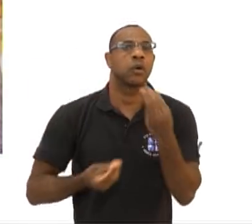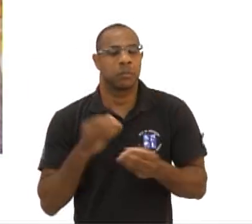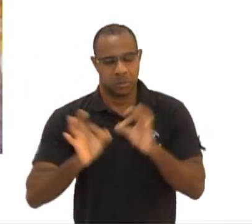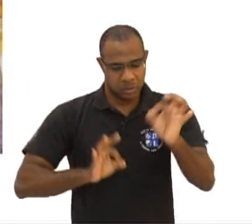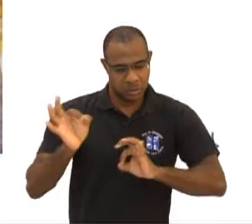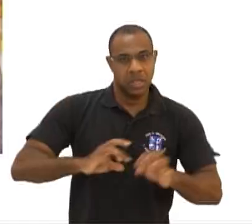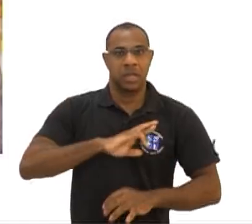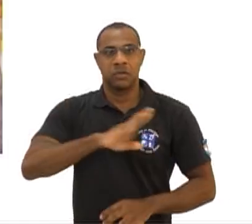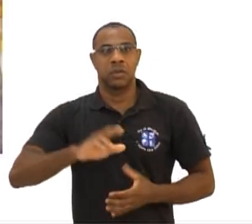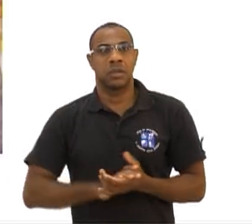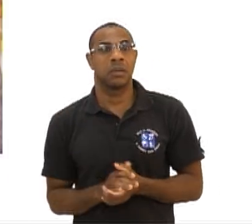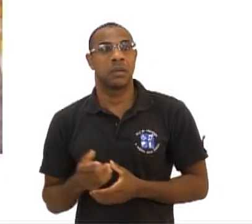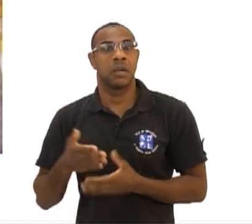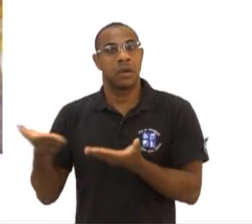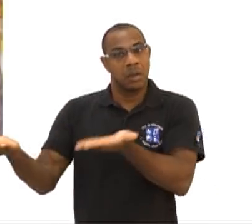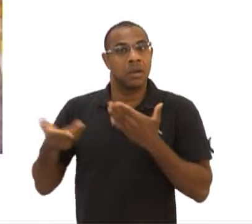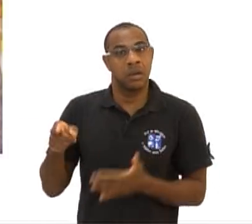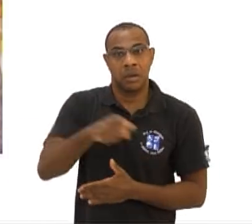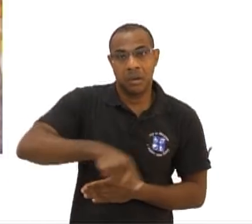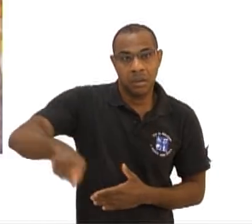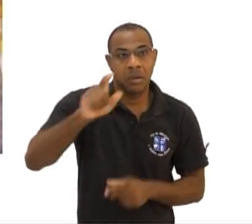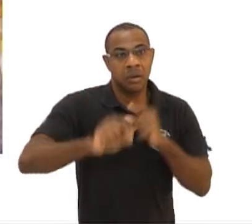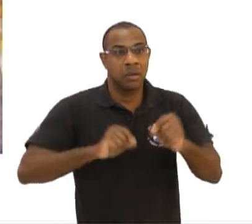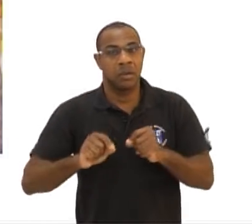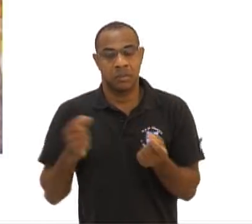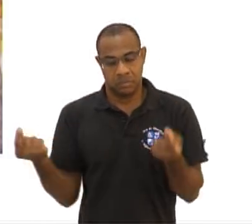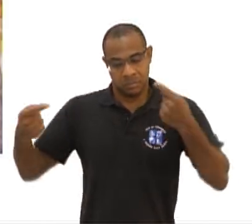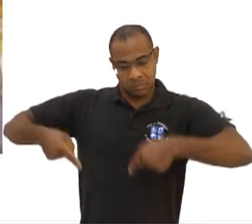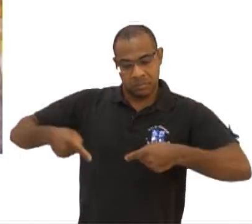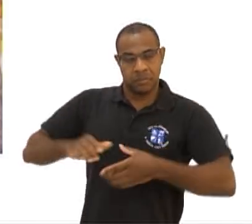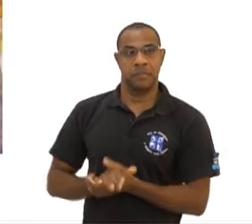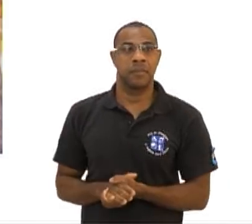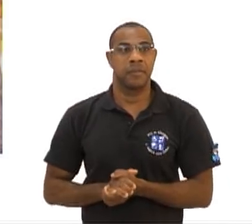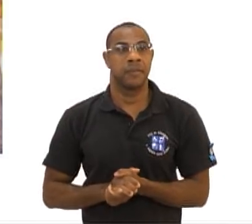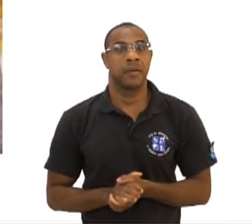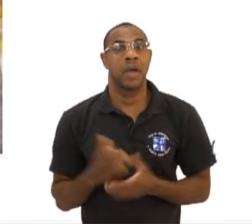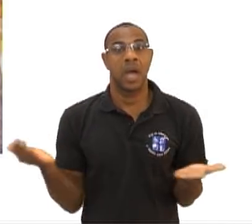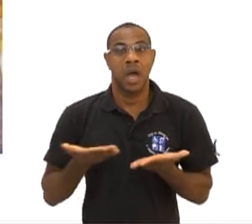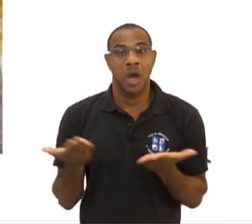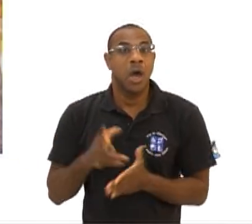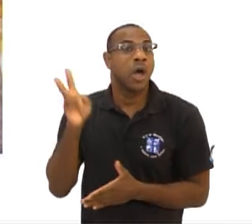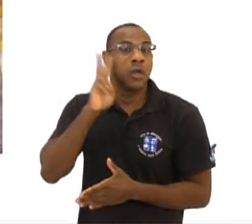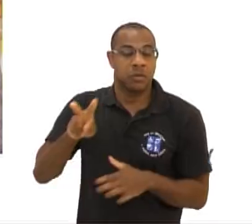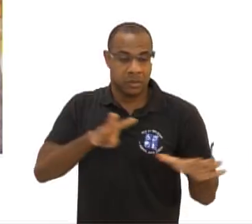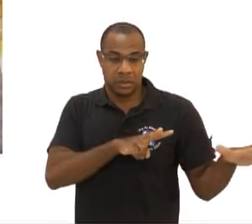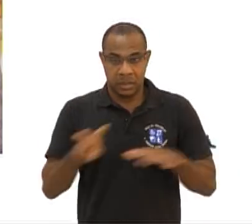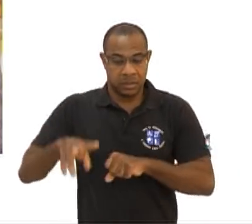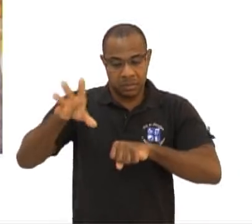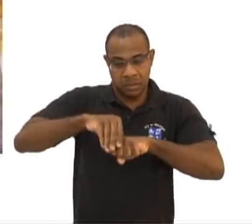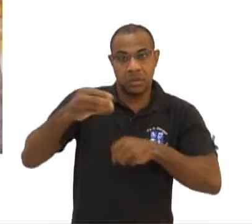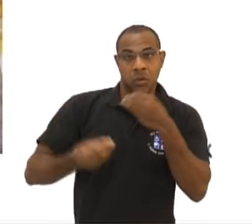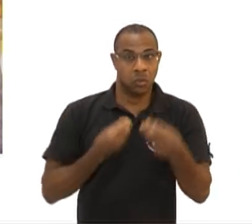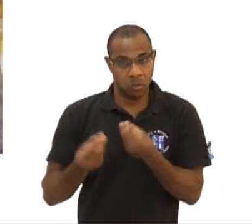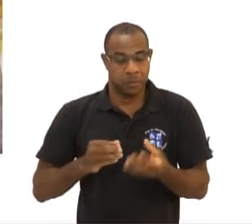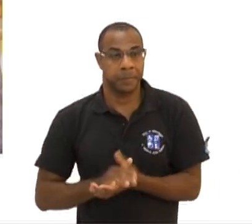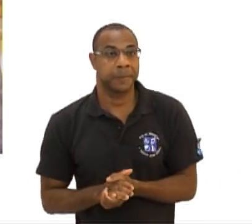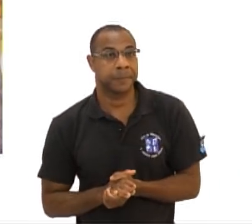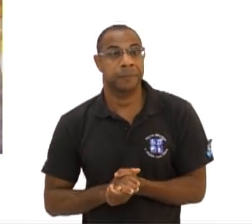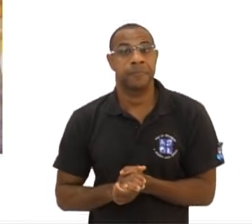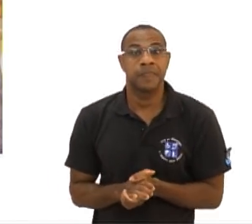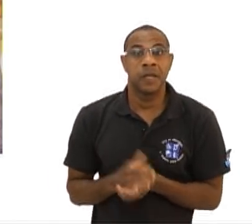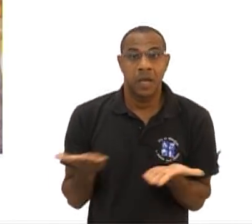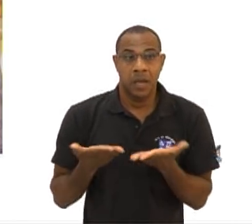organizações religiosas, eu quero convidar vocês para um desafio. Como parte da nossa Semana do Conhecimento, eu